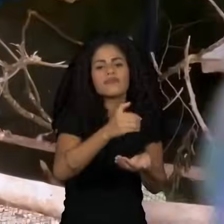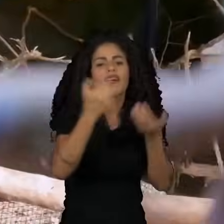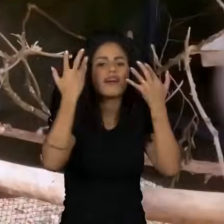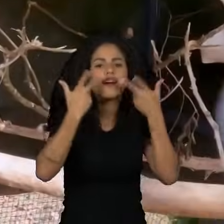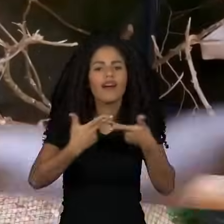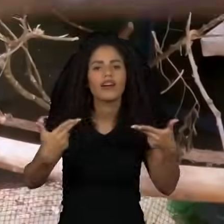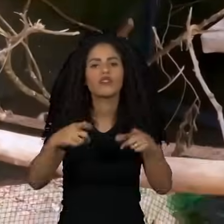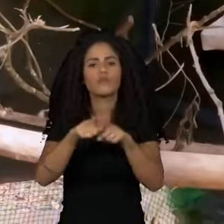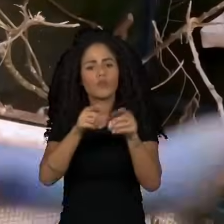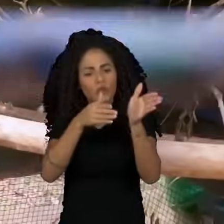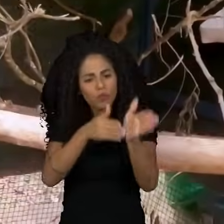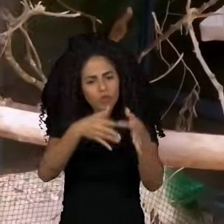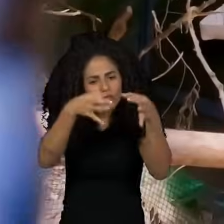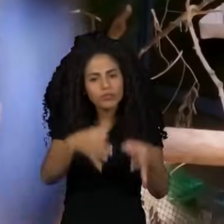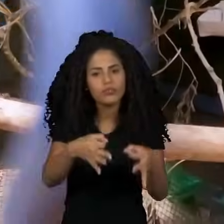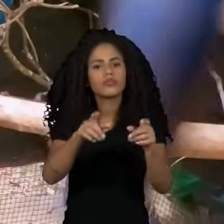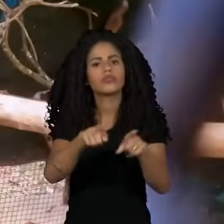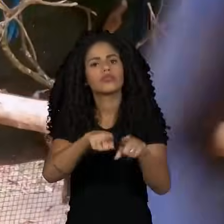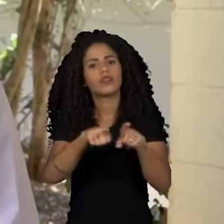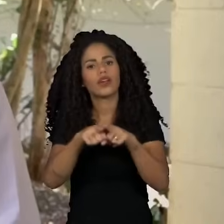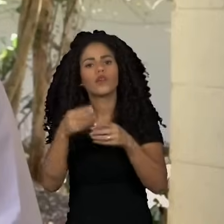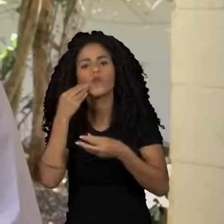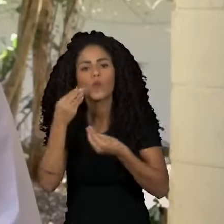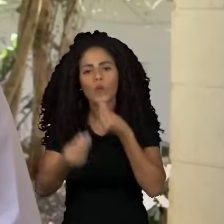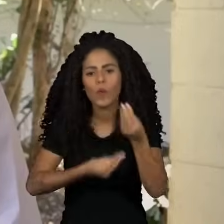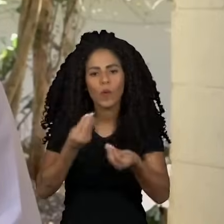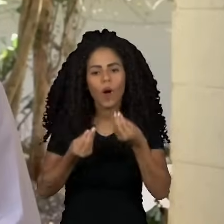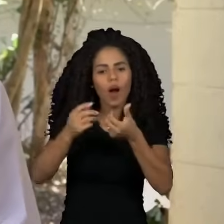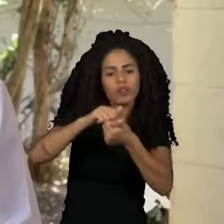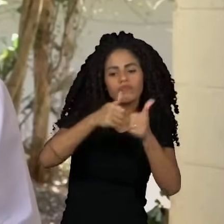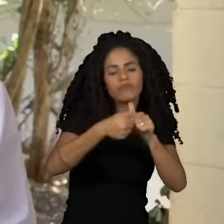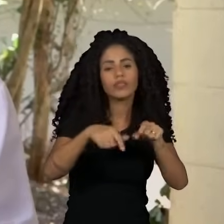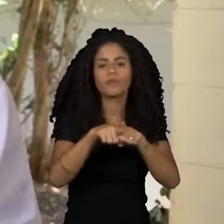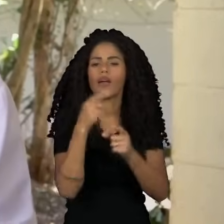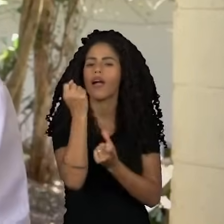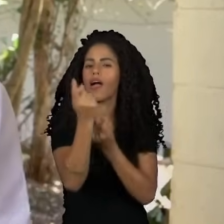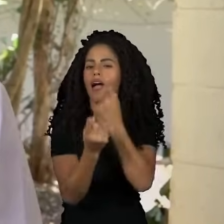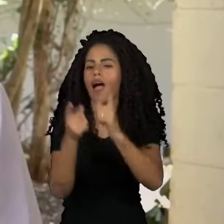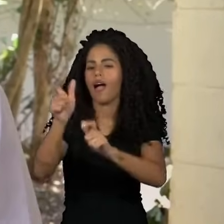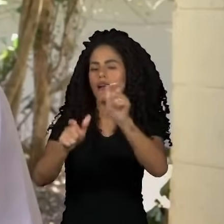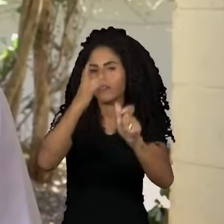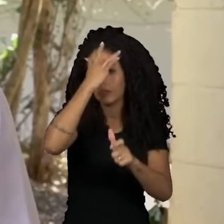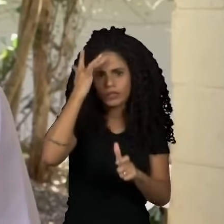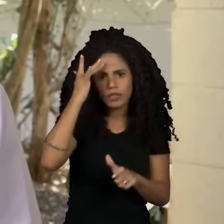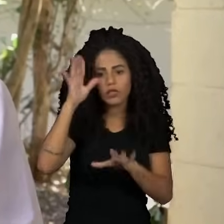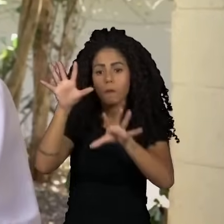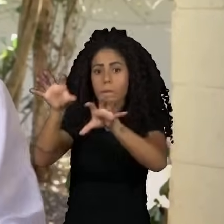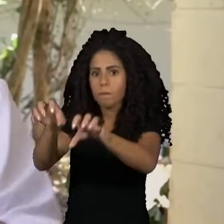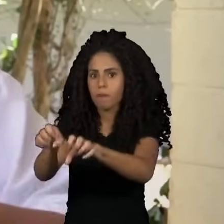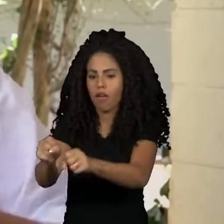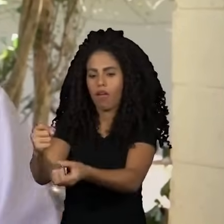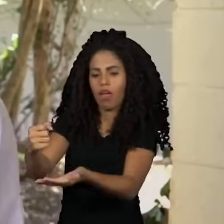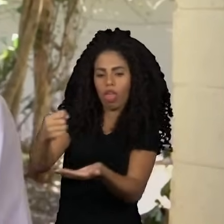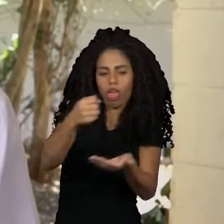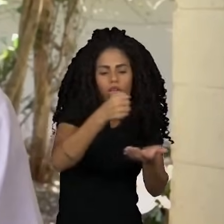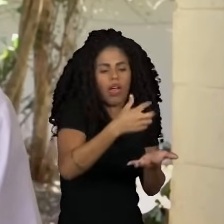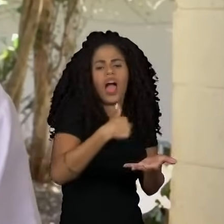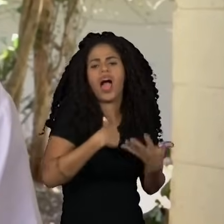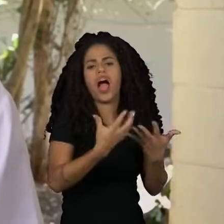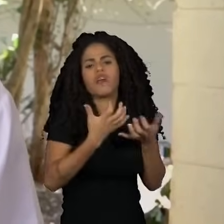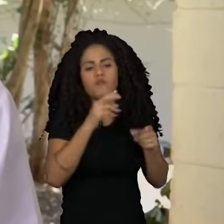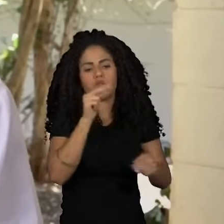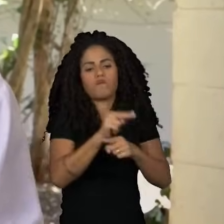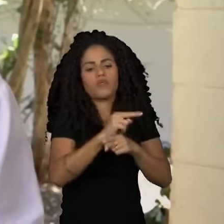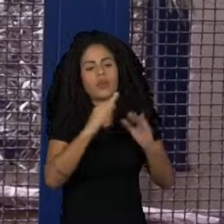destinação correta e para fazer o manejo correto, acontece muito de algumas pessoas que pegam os animais e querem cuidar dentro